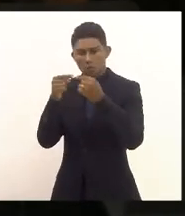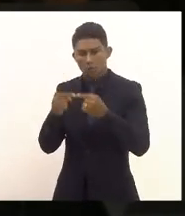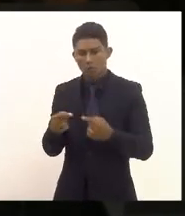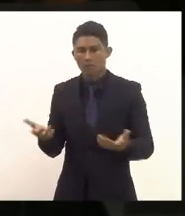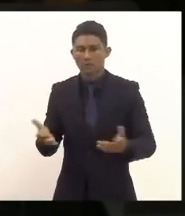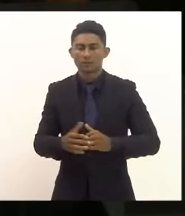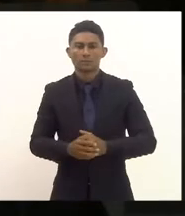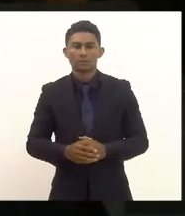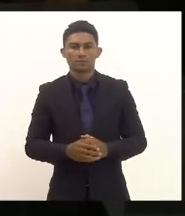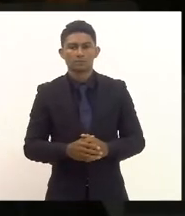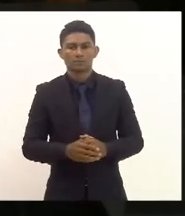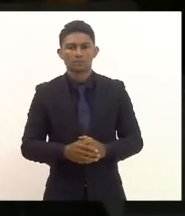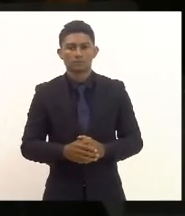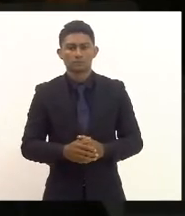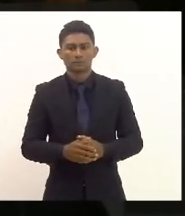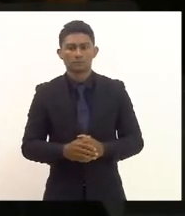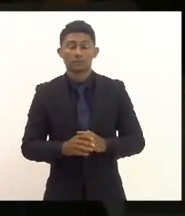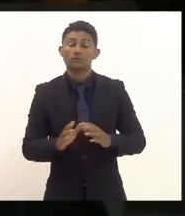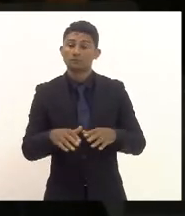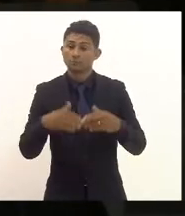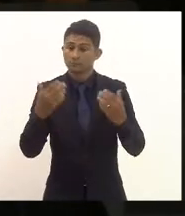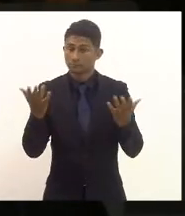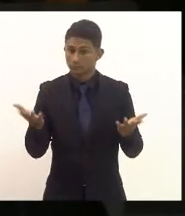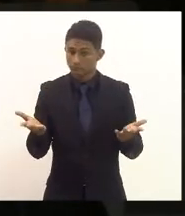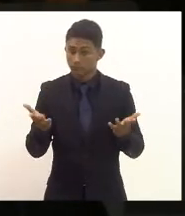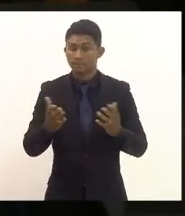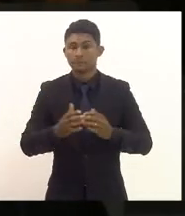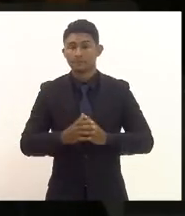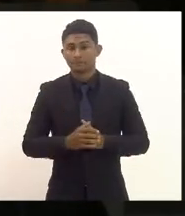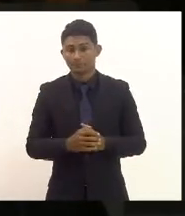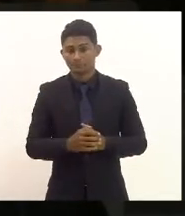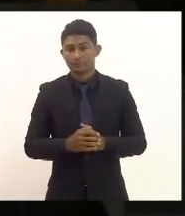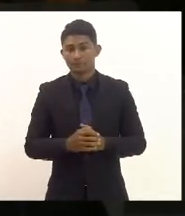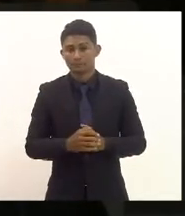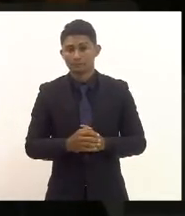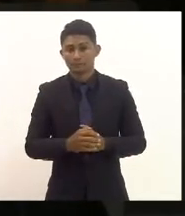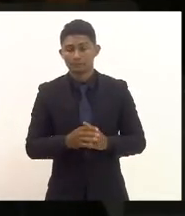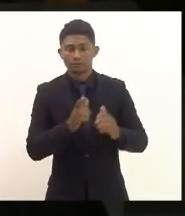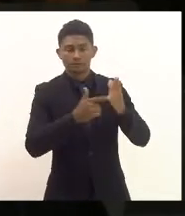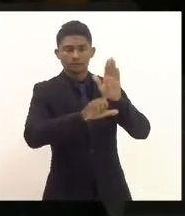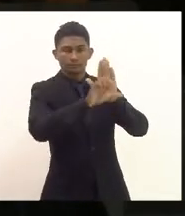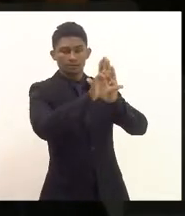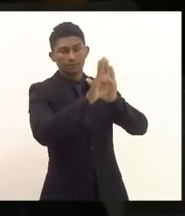nesse sentido nesse sentido por ser uma lei bastante